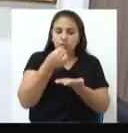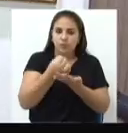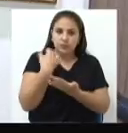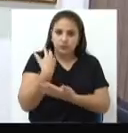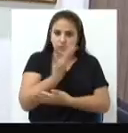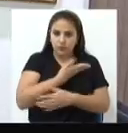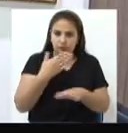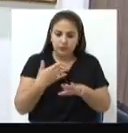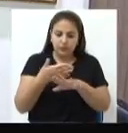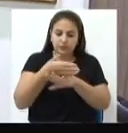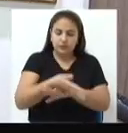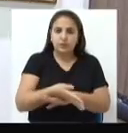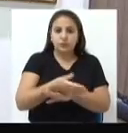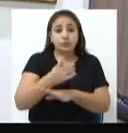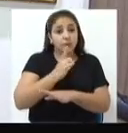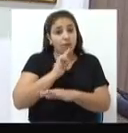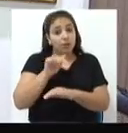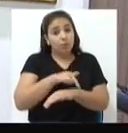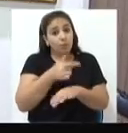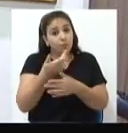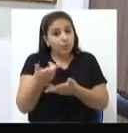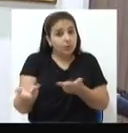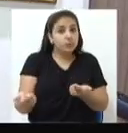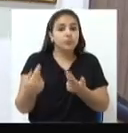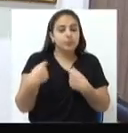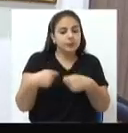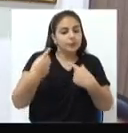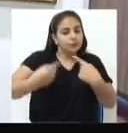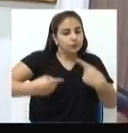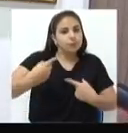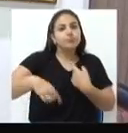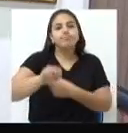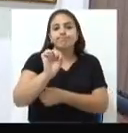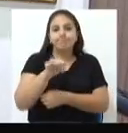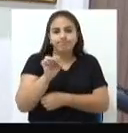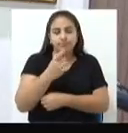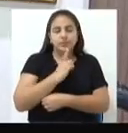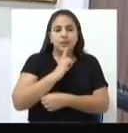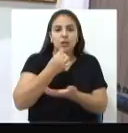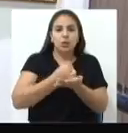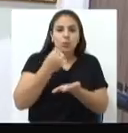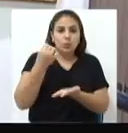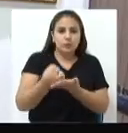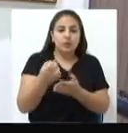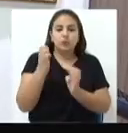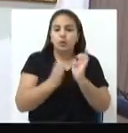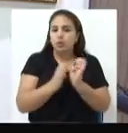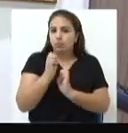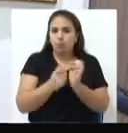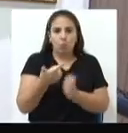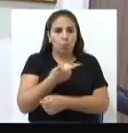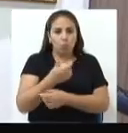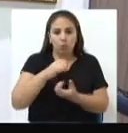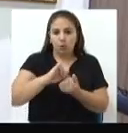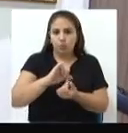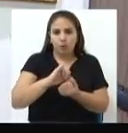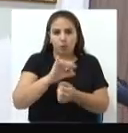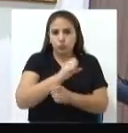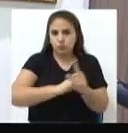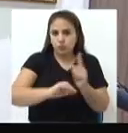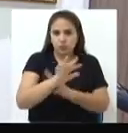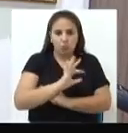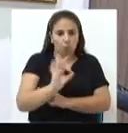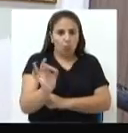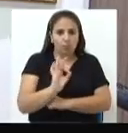tivemos acesso têm situações que tem que ser discutível, existem contratos com empresas que não têm capital social